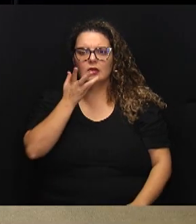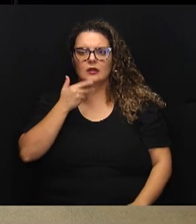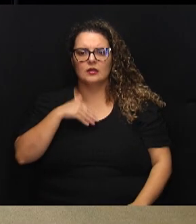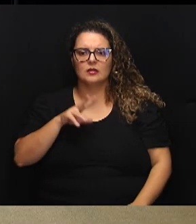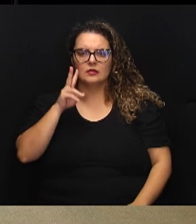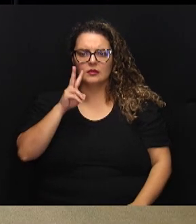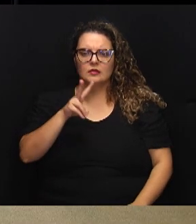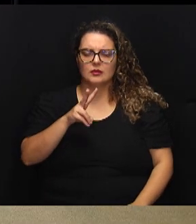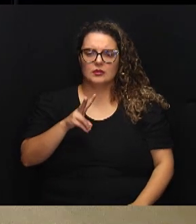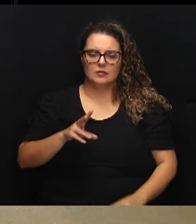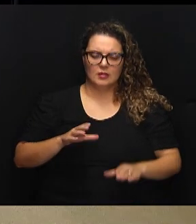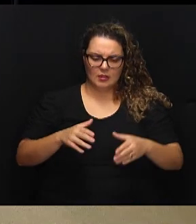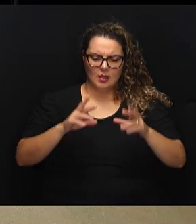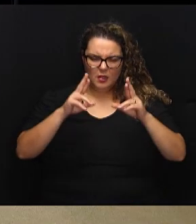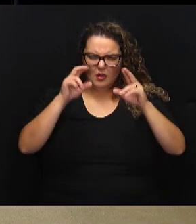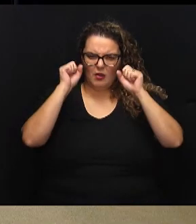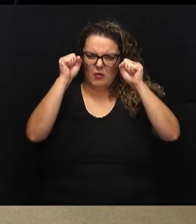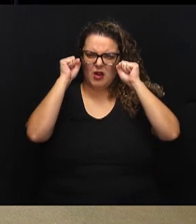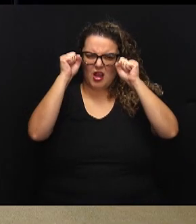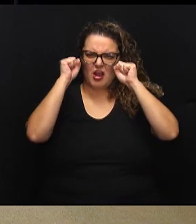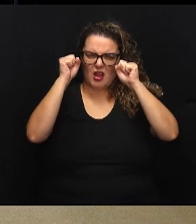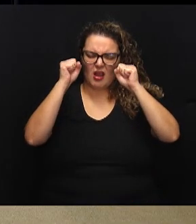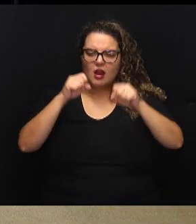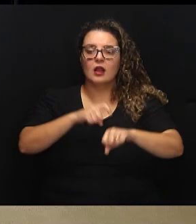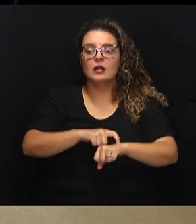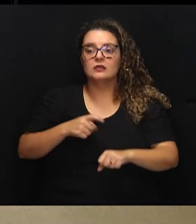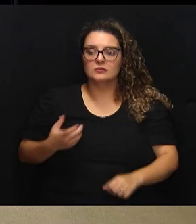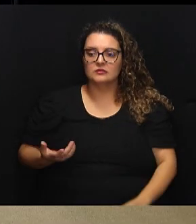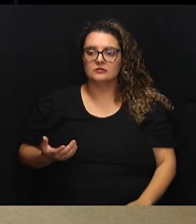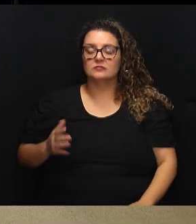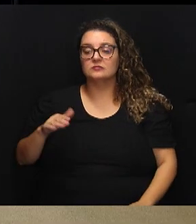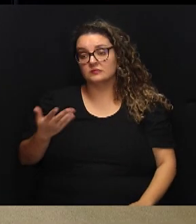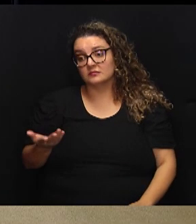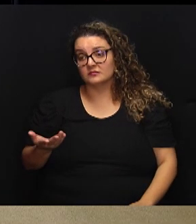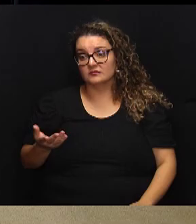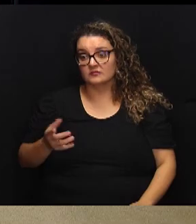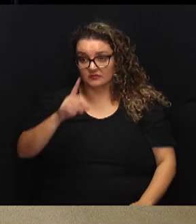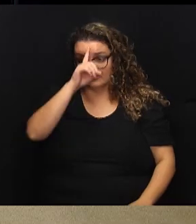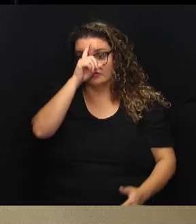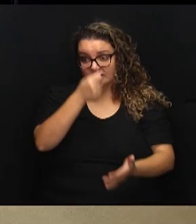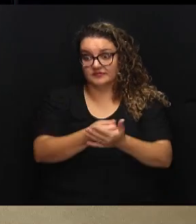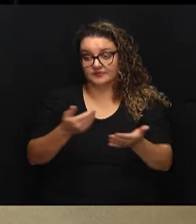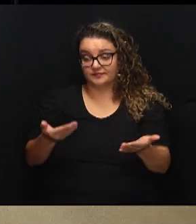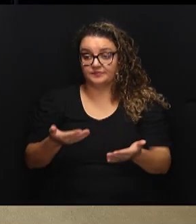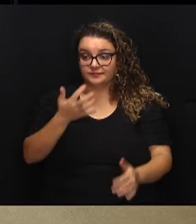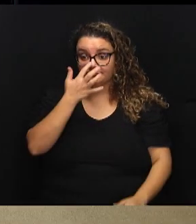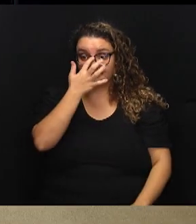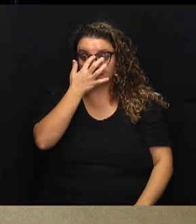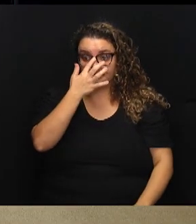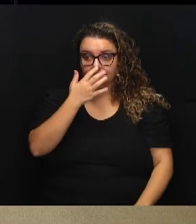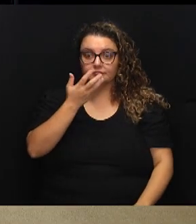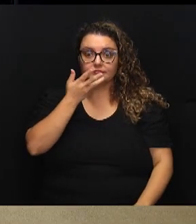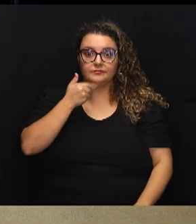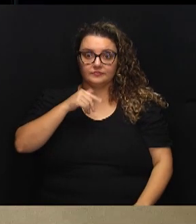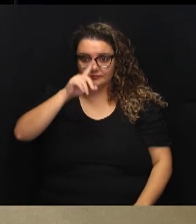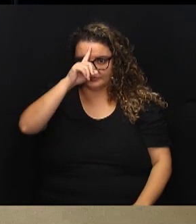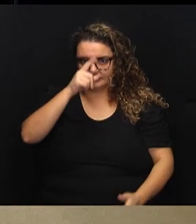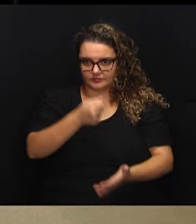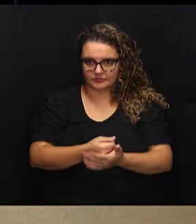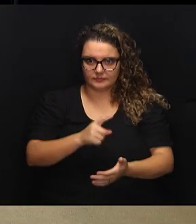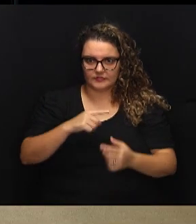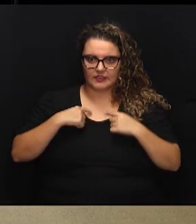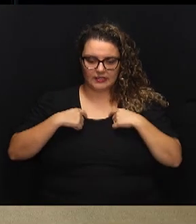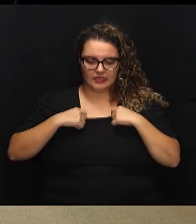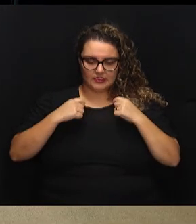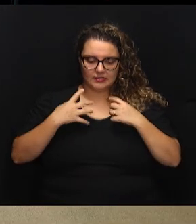para a torcida do time no momento em que, no caso decisivo agora, né, que a criança decide, não que ela ganha a camisa e vai torcer